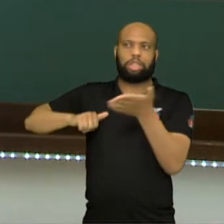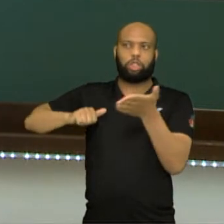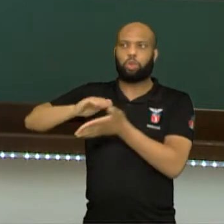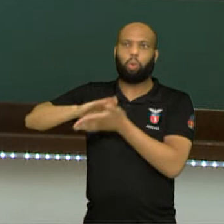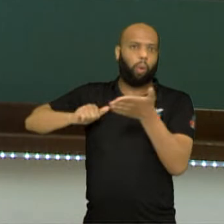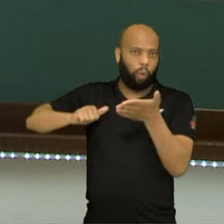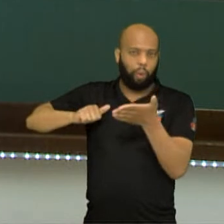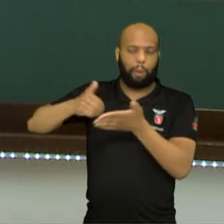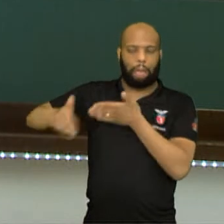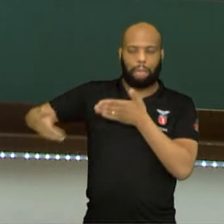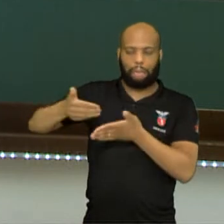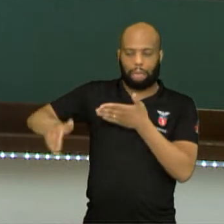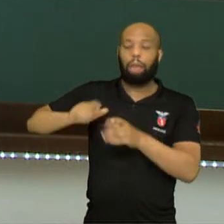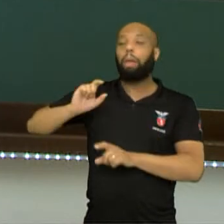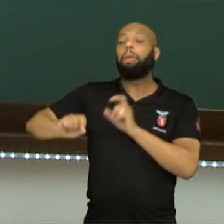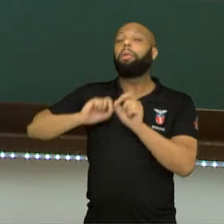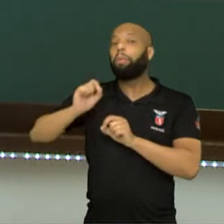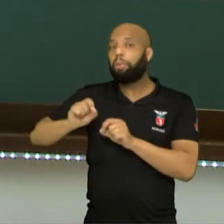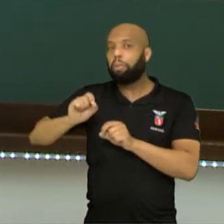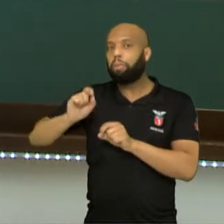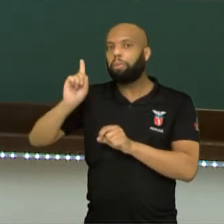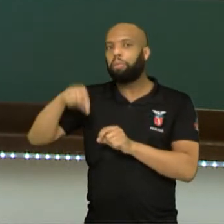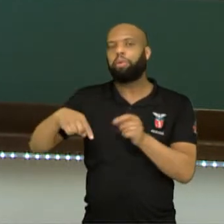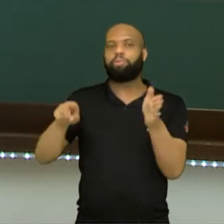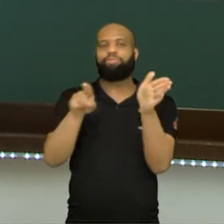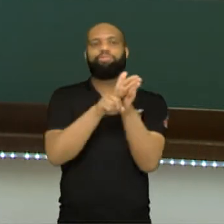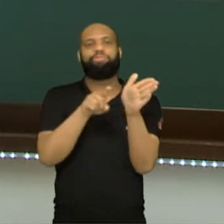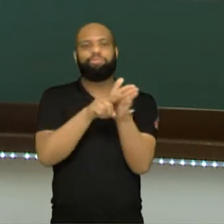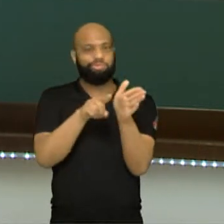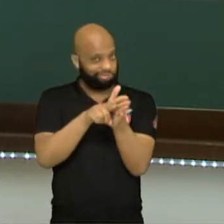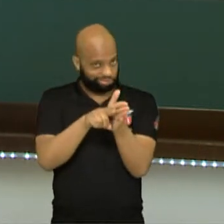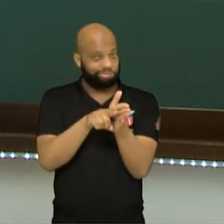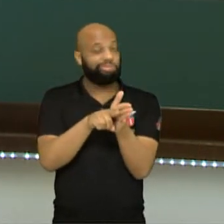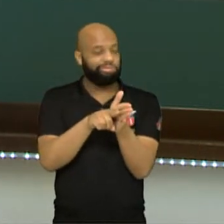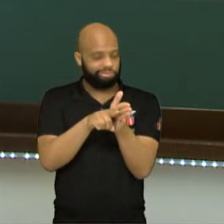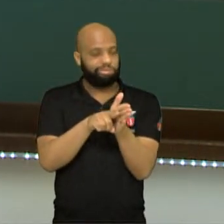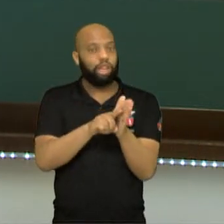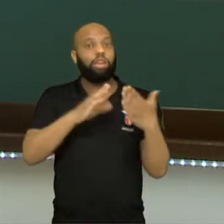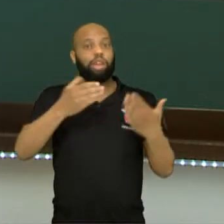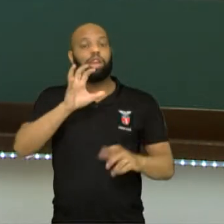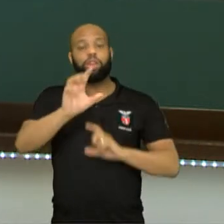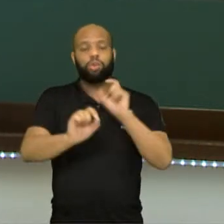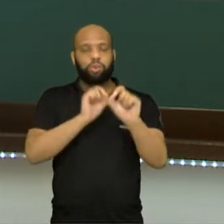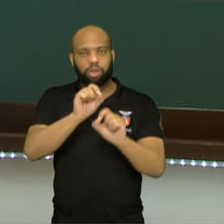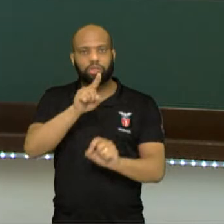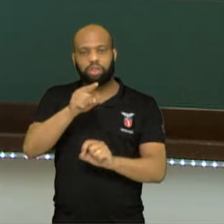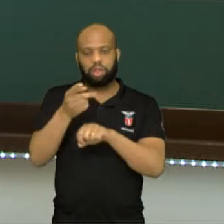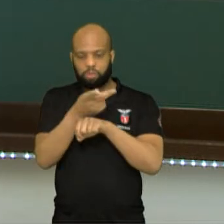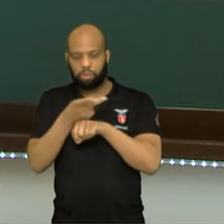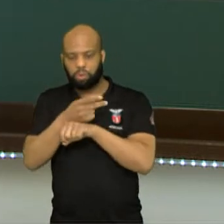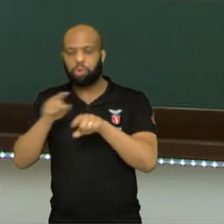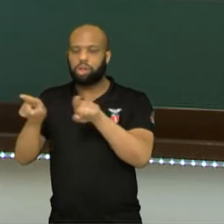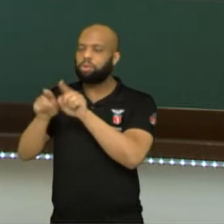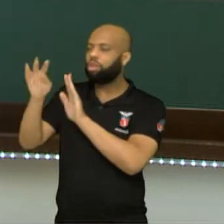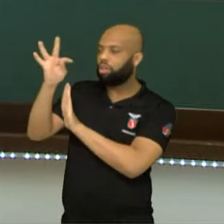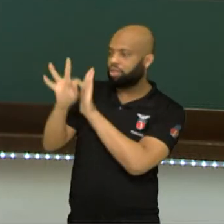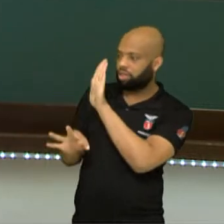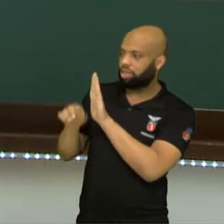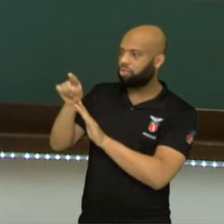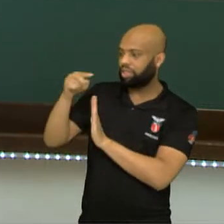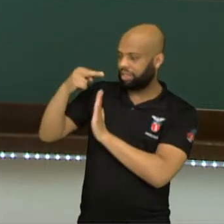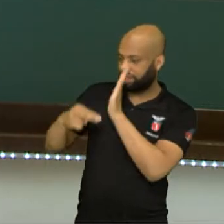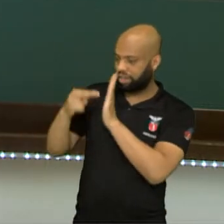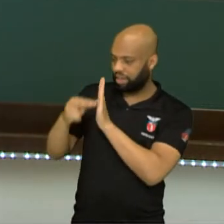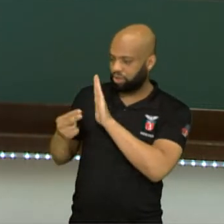foi retirado uma quantidade, é a ideia de subtração. Então, isso você procura no texto que você está lendo